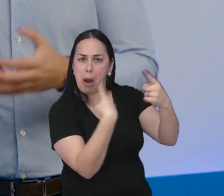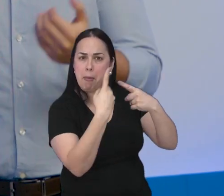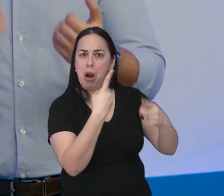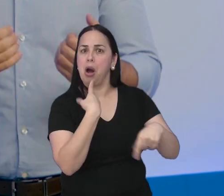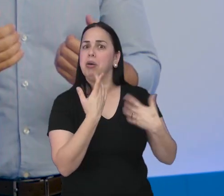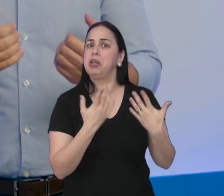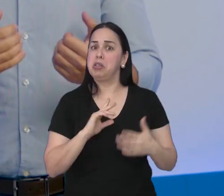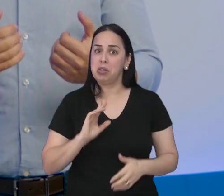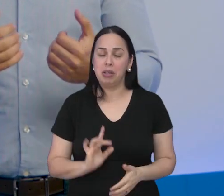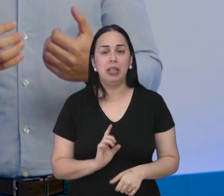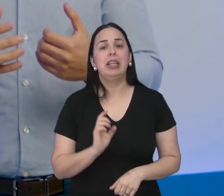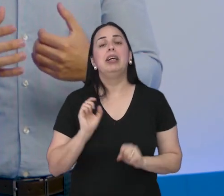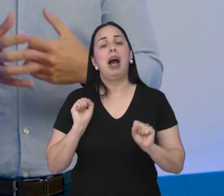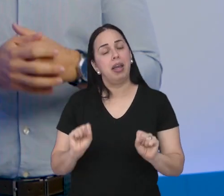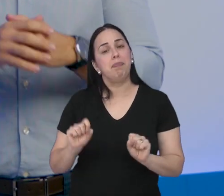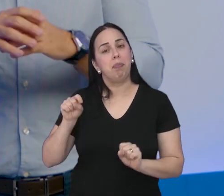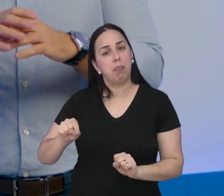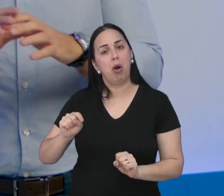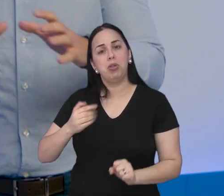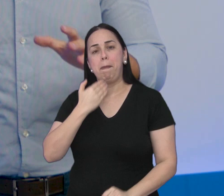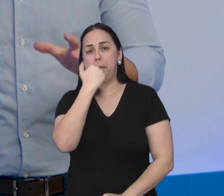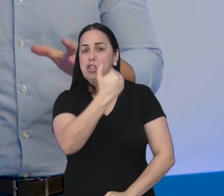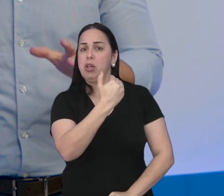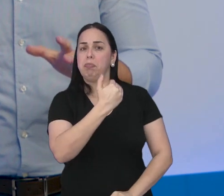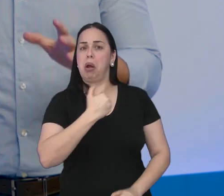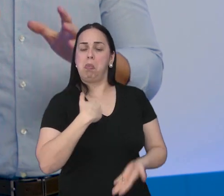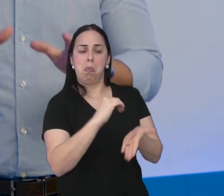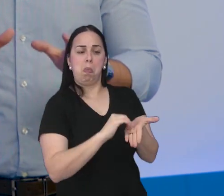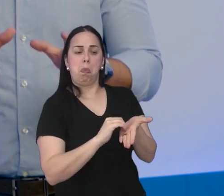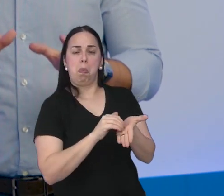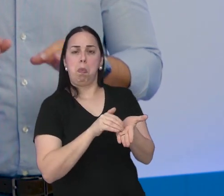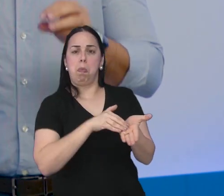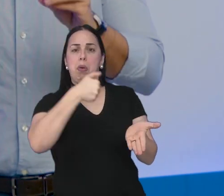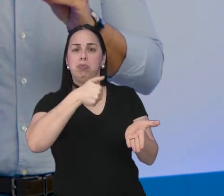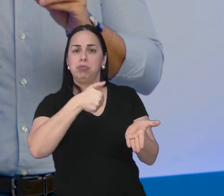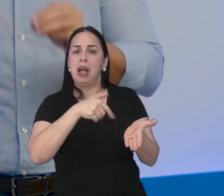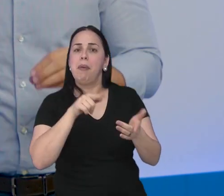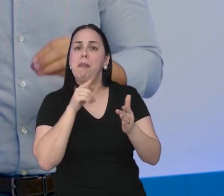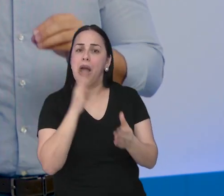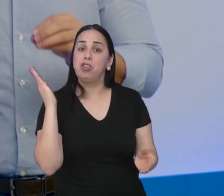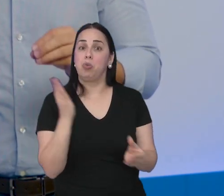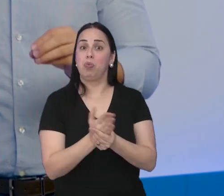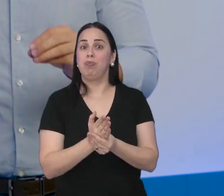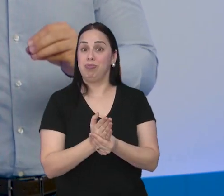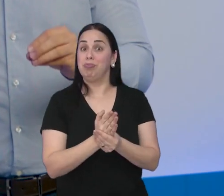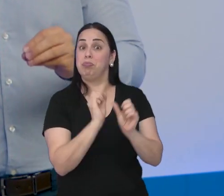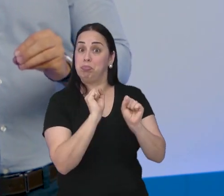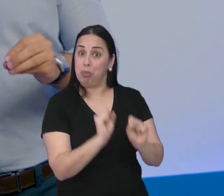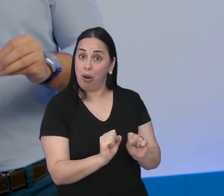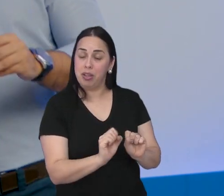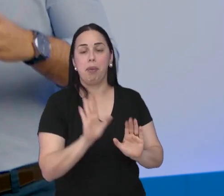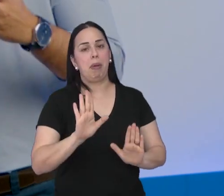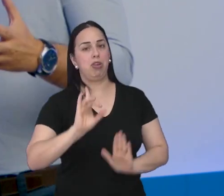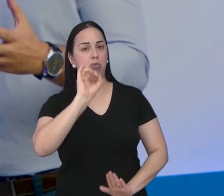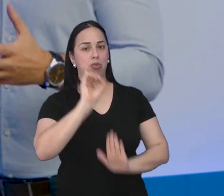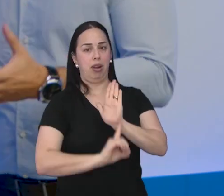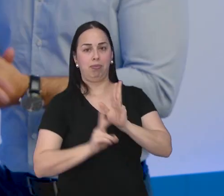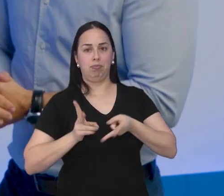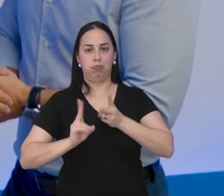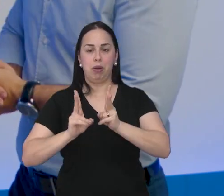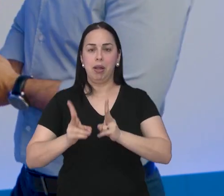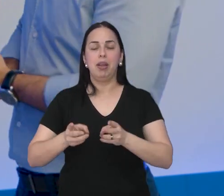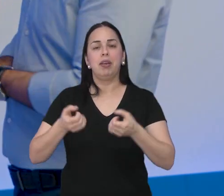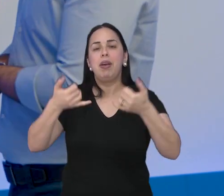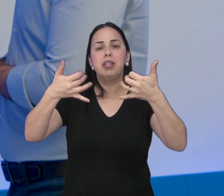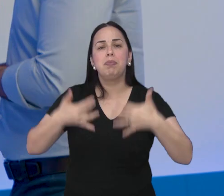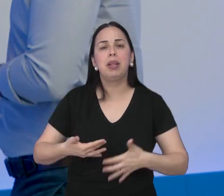e irregularidades. Aí o funcionário está autorizado a pedir a demissão, mantendo todos os direitos trabalhistas. Quem explica melhor para a